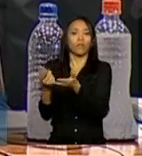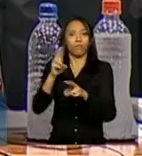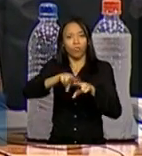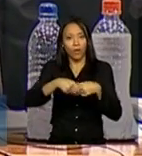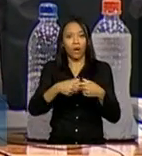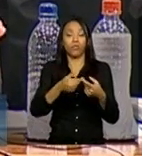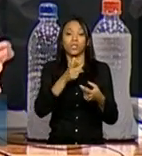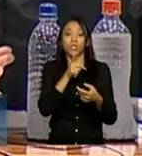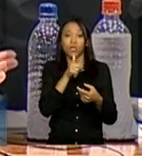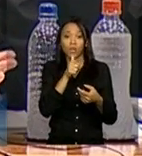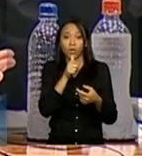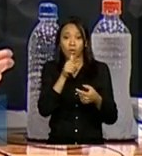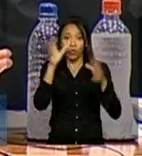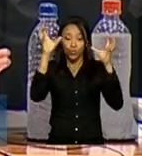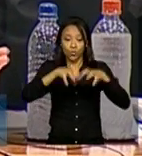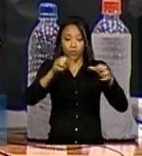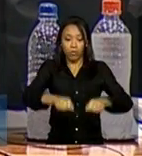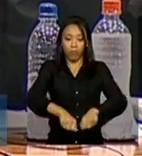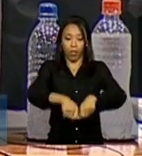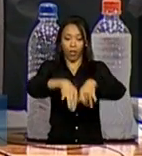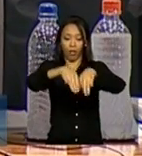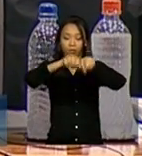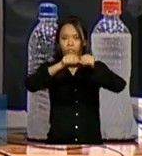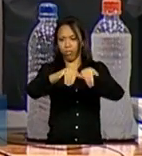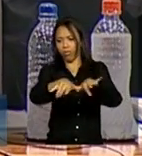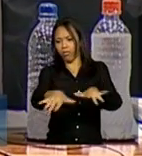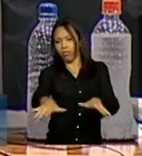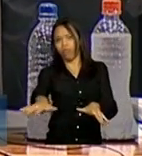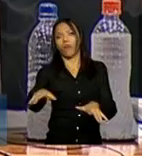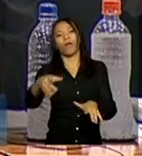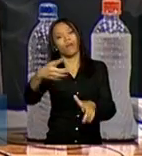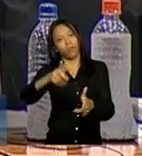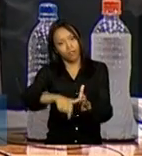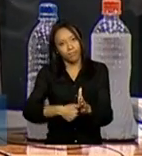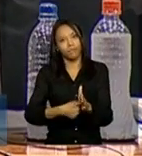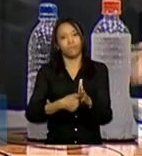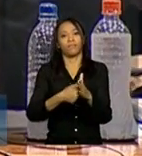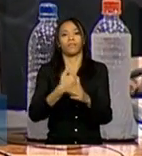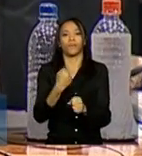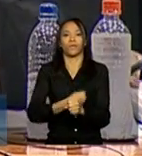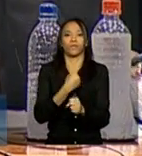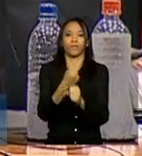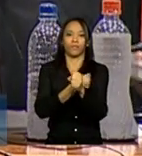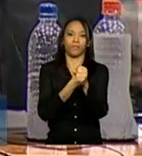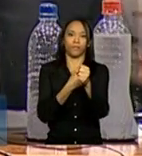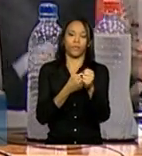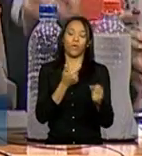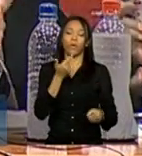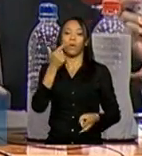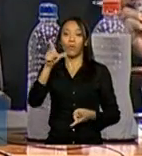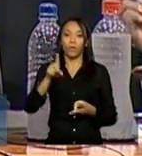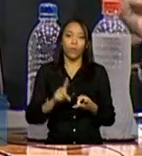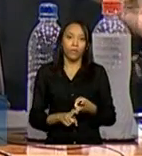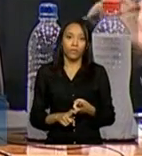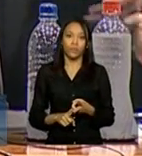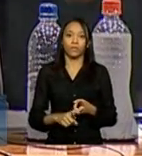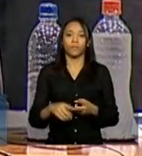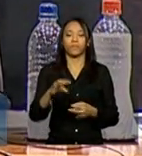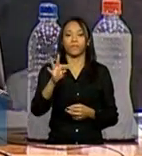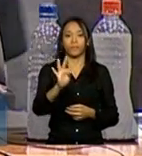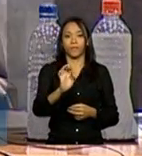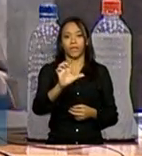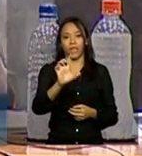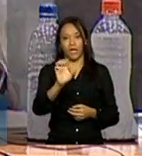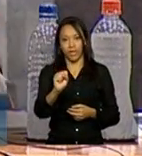circunstâncias. Apesar disso, há obras que também adiantam. Exemplo, Teles Pires,